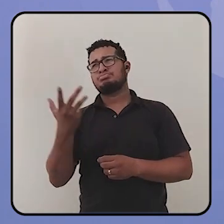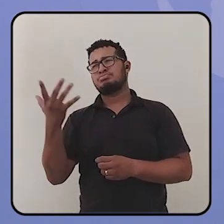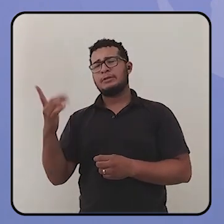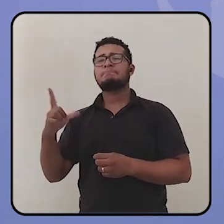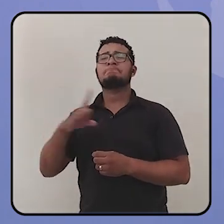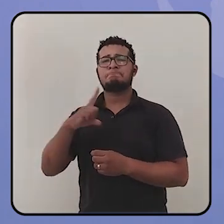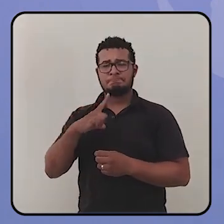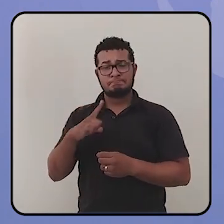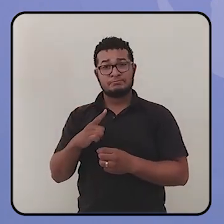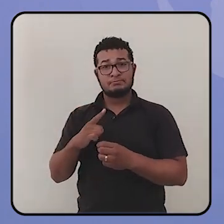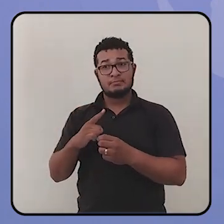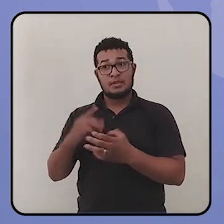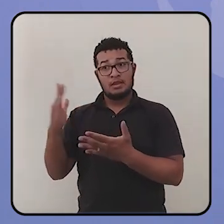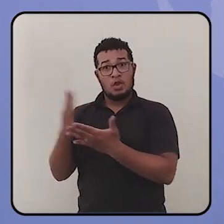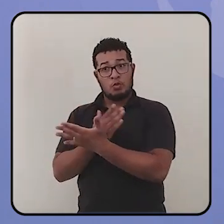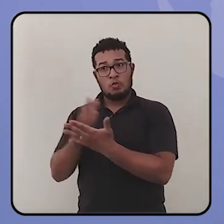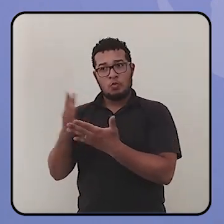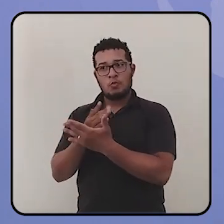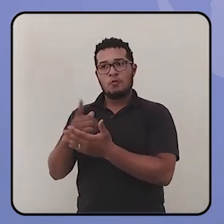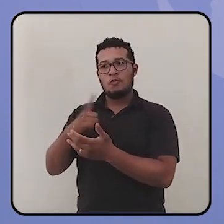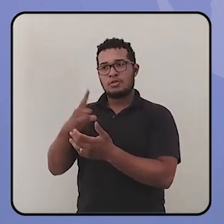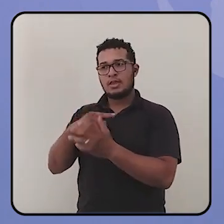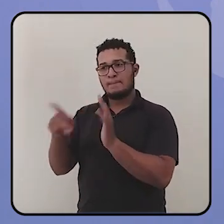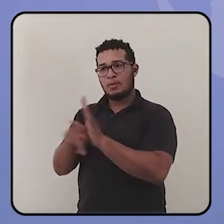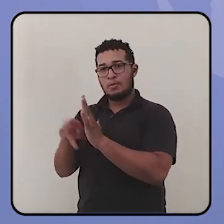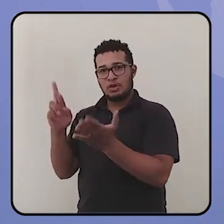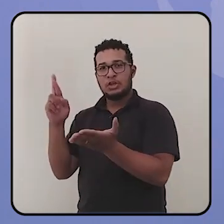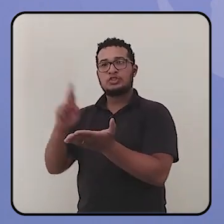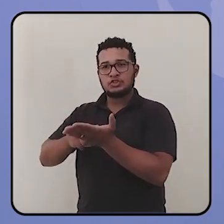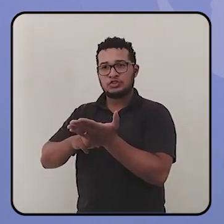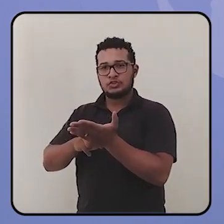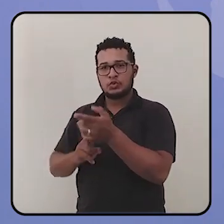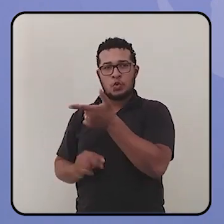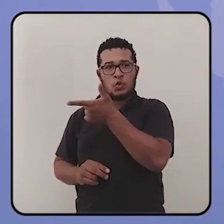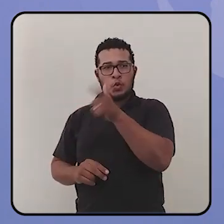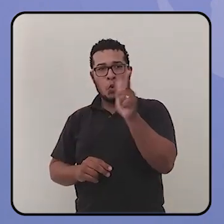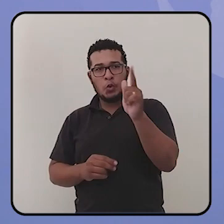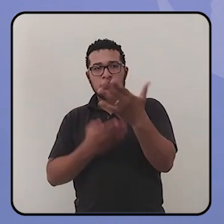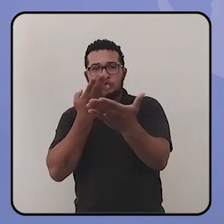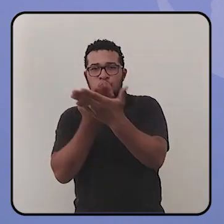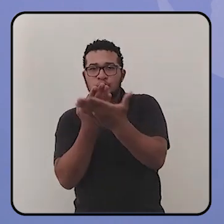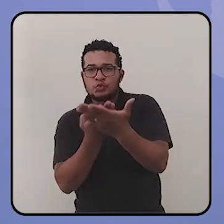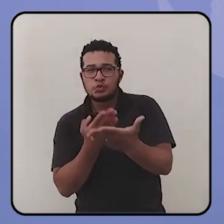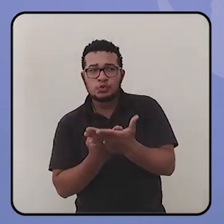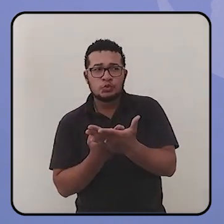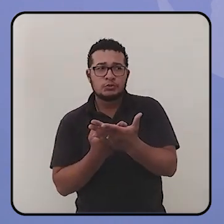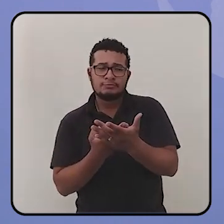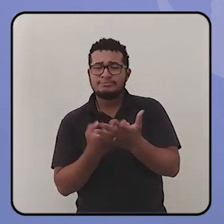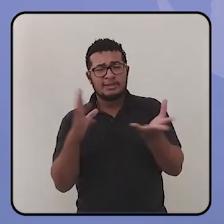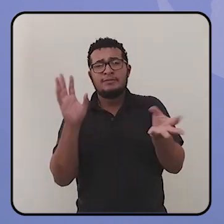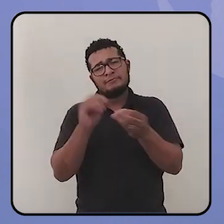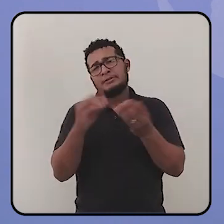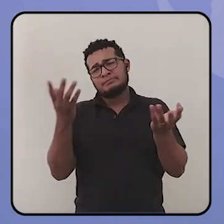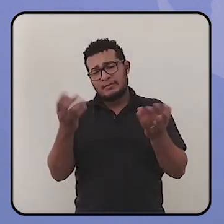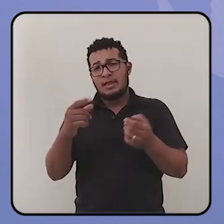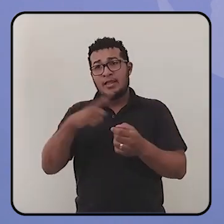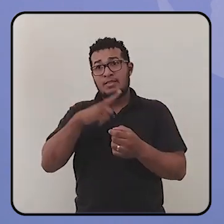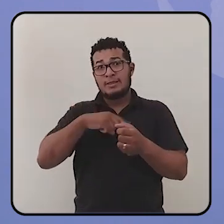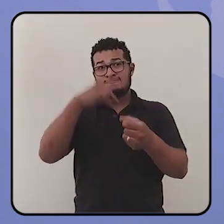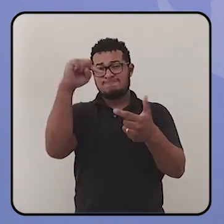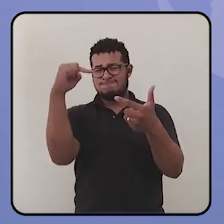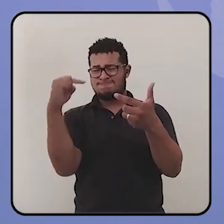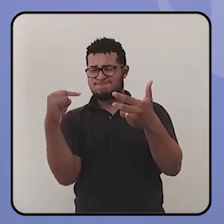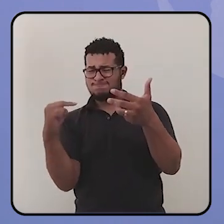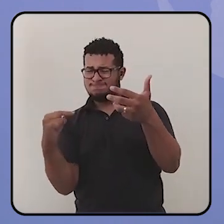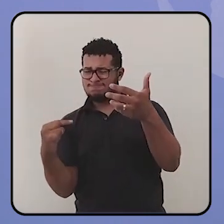arqueológicos, alguns com peças catalogadas, outros em estudos, enfim, temos vários acervos e